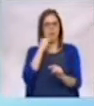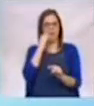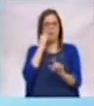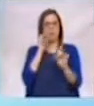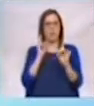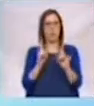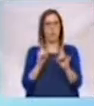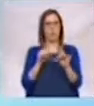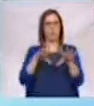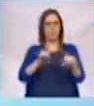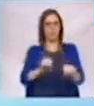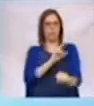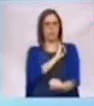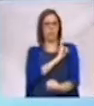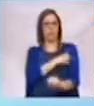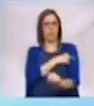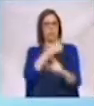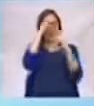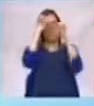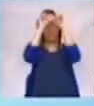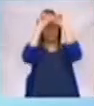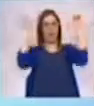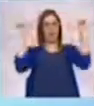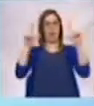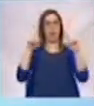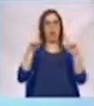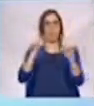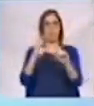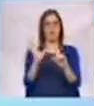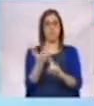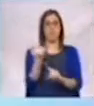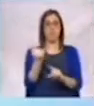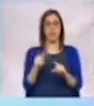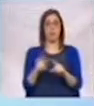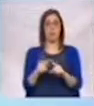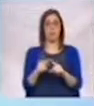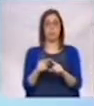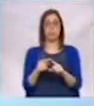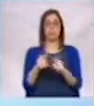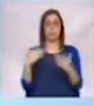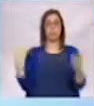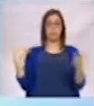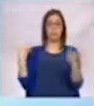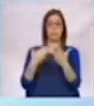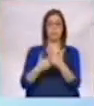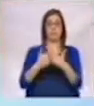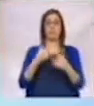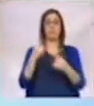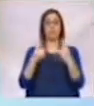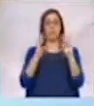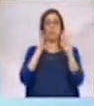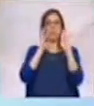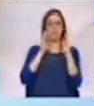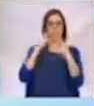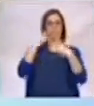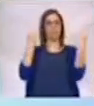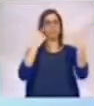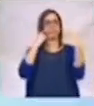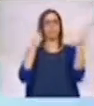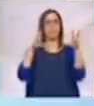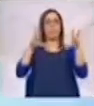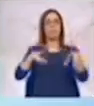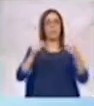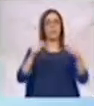processo violento de conquista do poder, de luta por um ideal, e têm conseguido, ao longo deste tempo, alguma